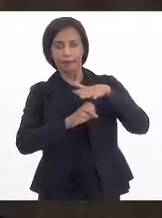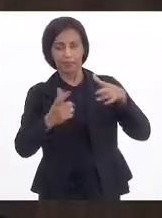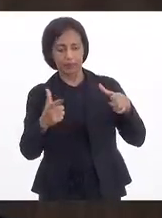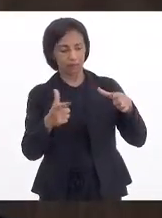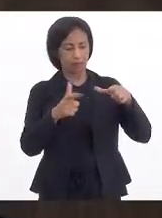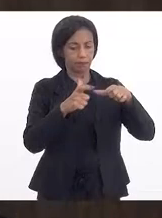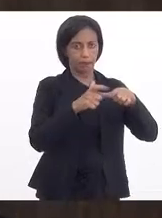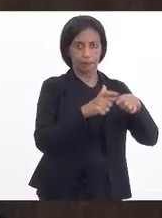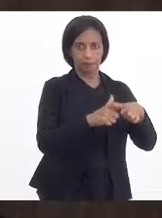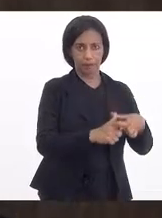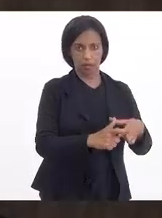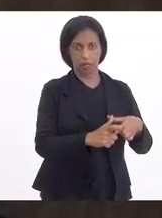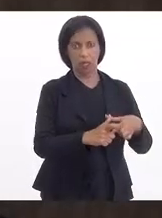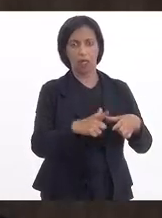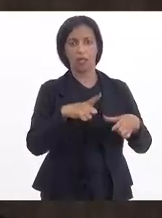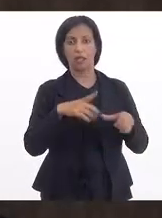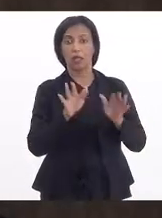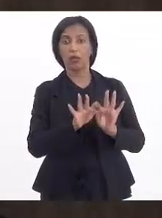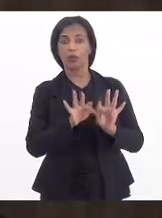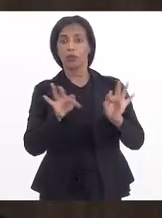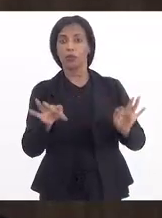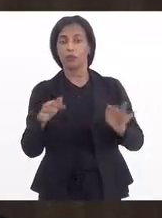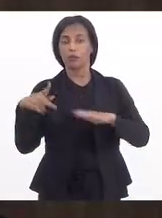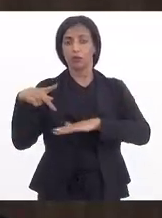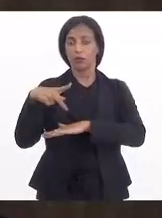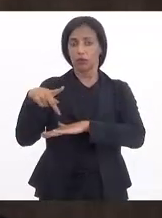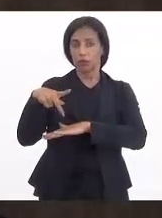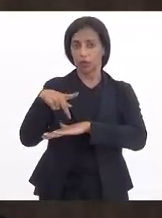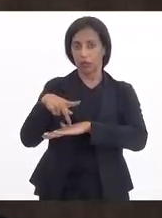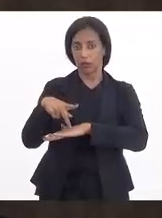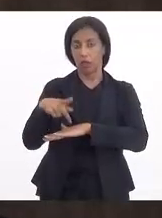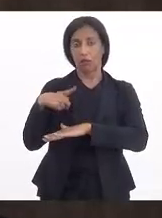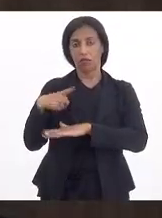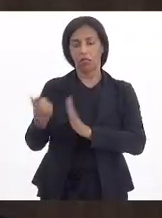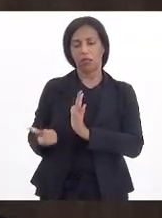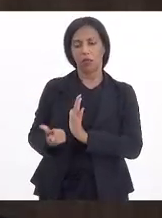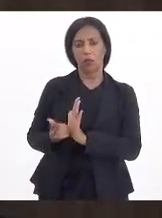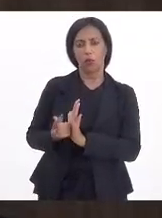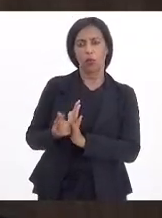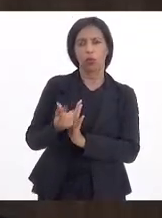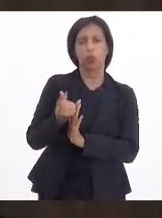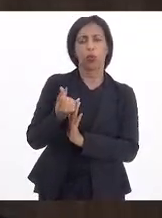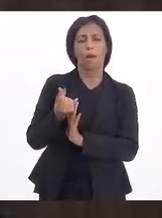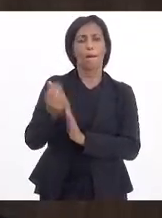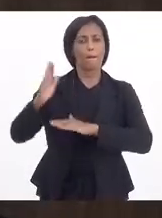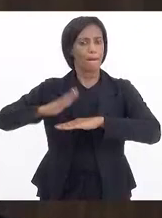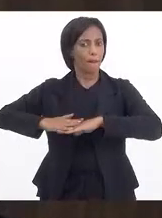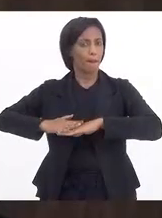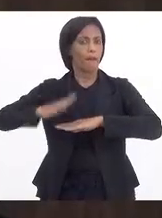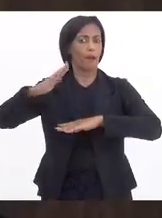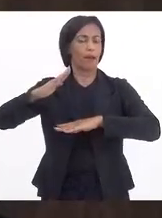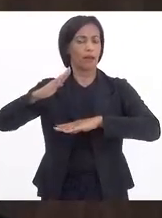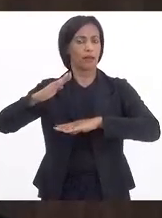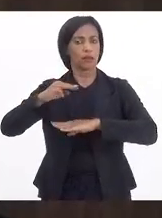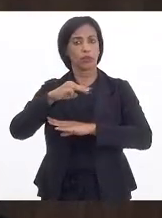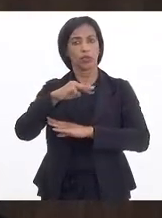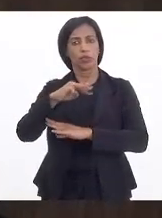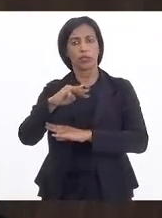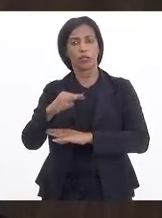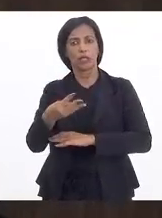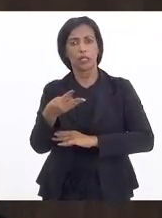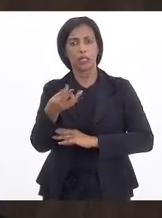tem o no Simples Nacional tem seu faturamento máximo de